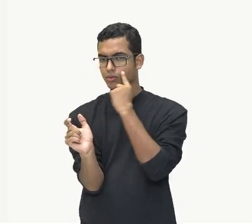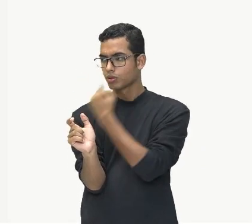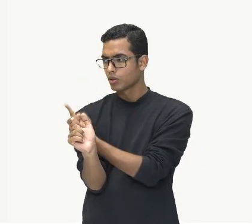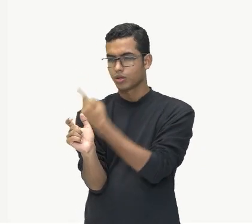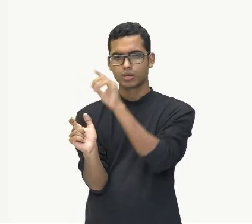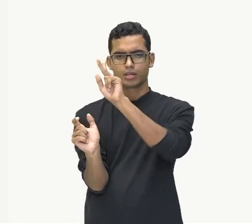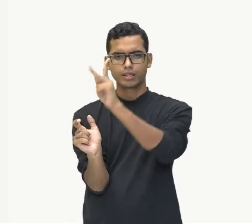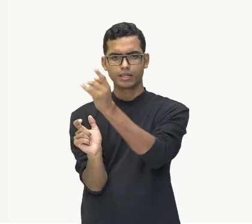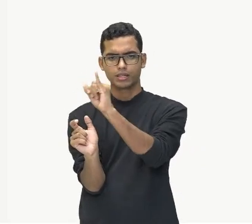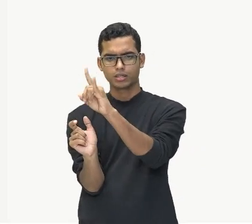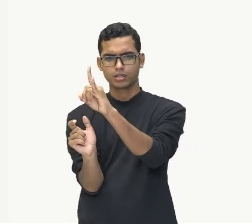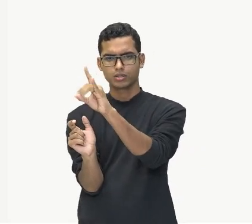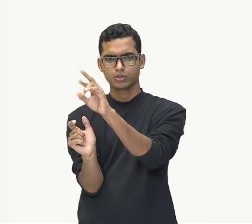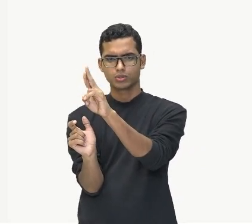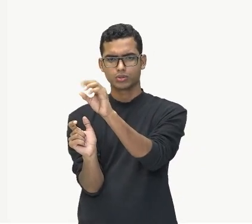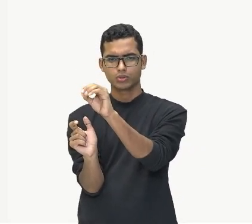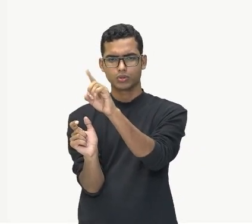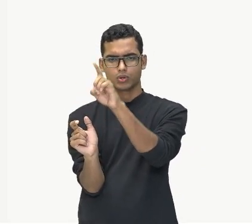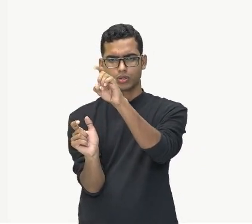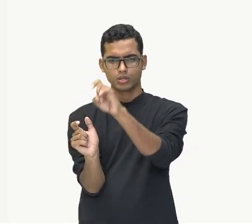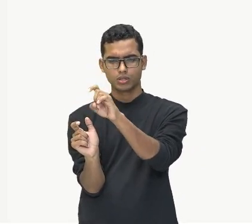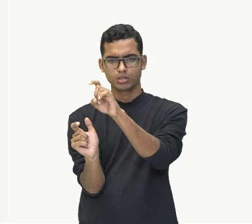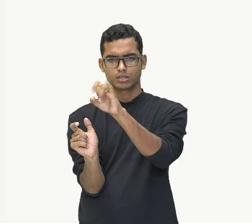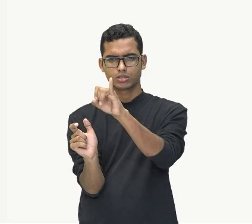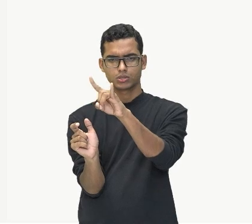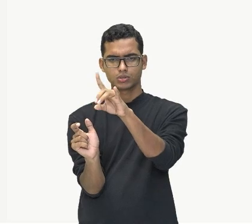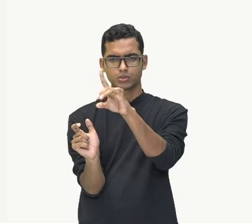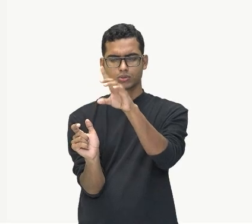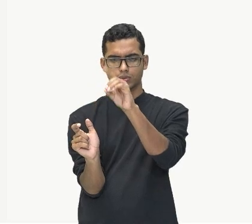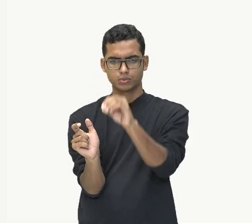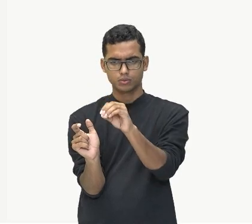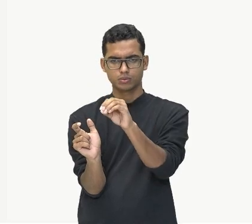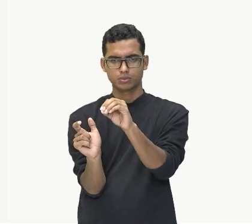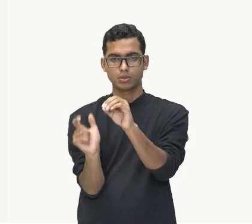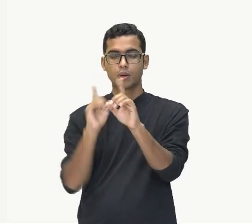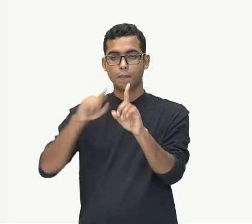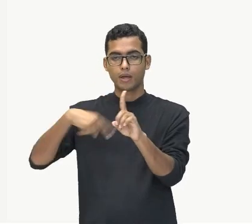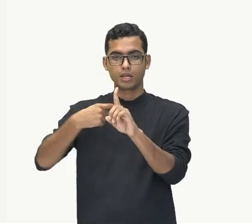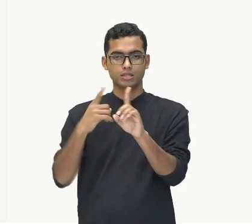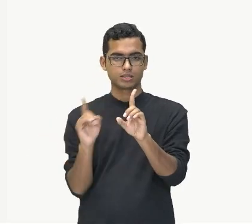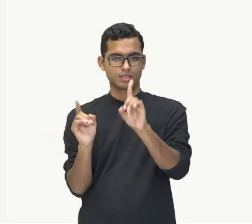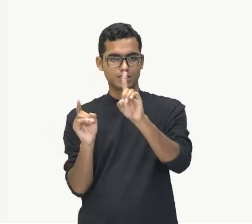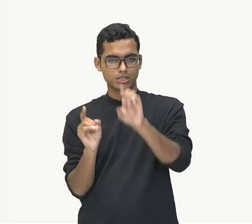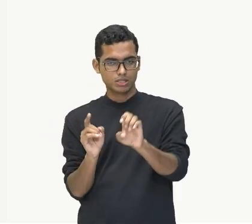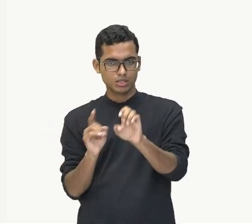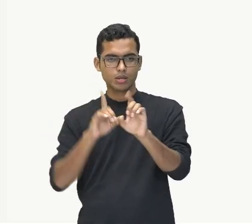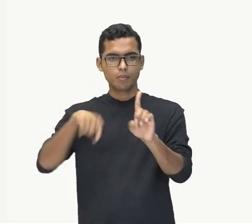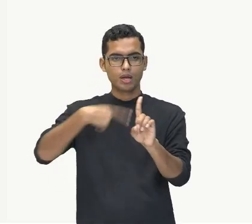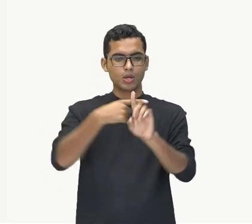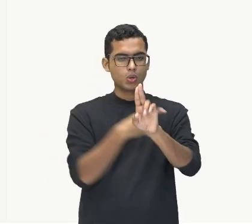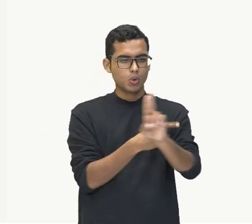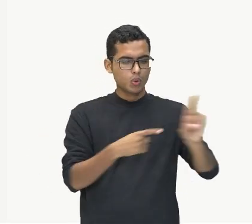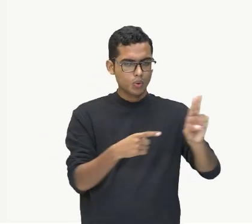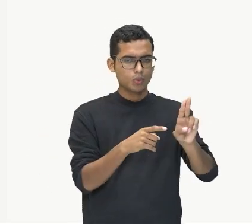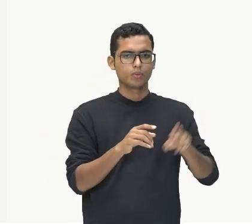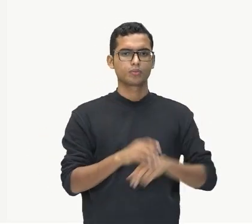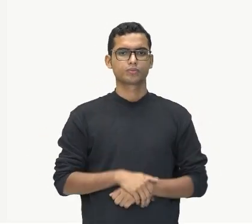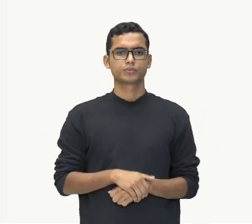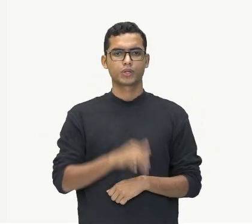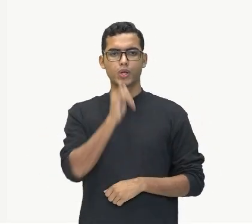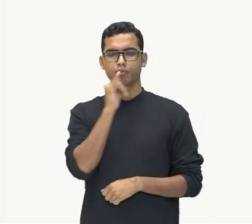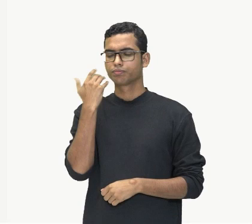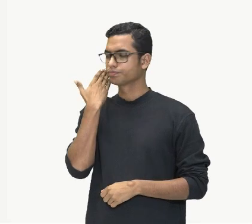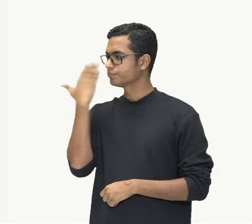seguido da preposição de, mais o nome do elemento. Aqui nós temos hidróxido de